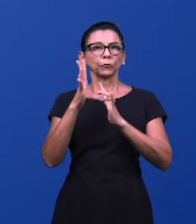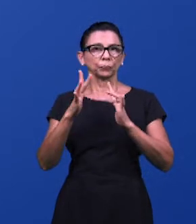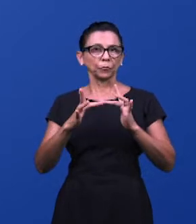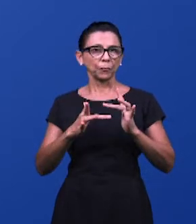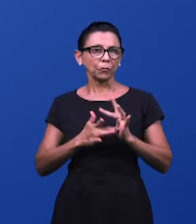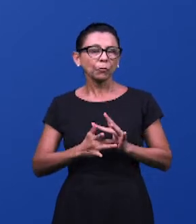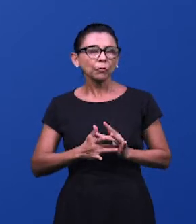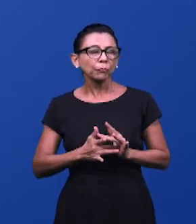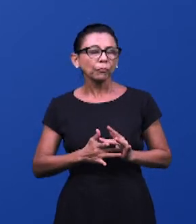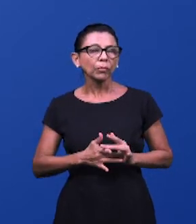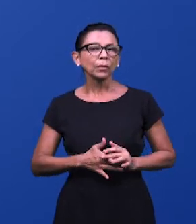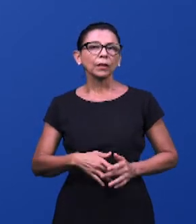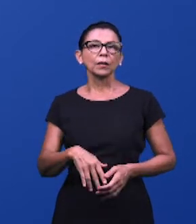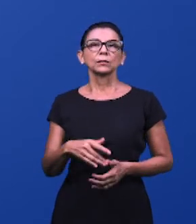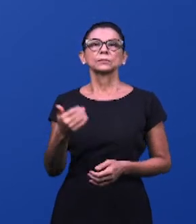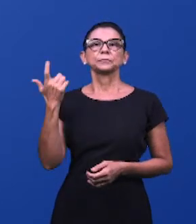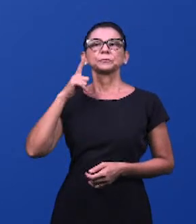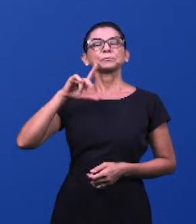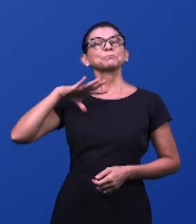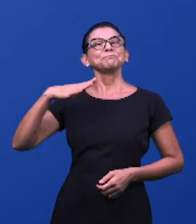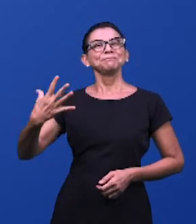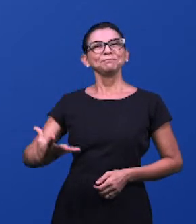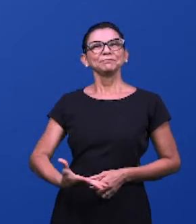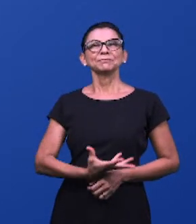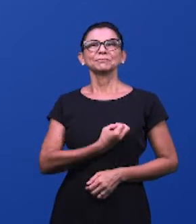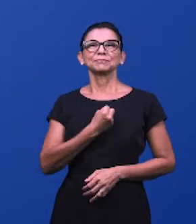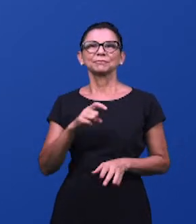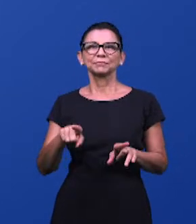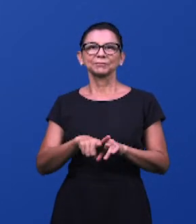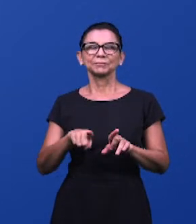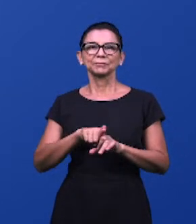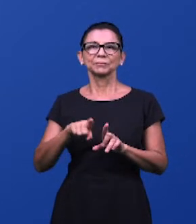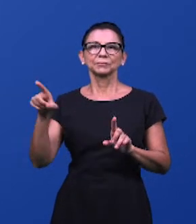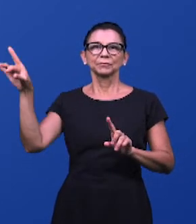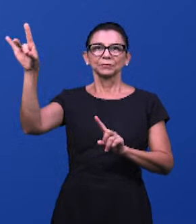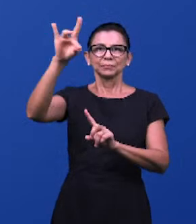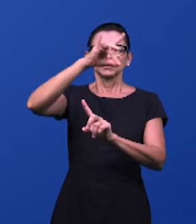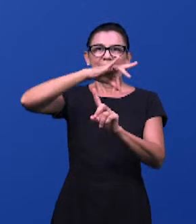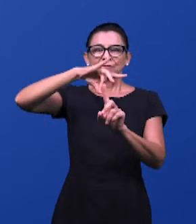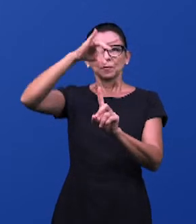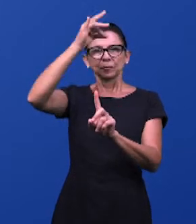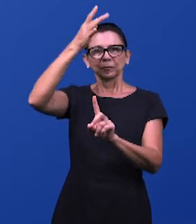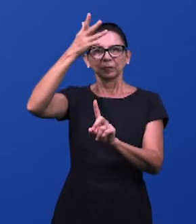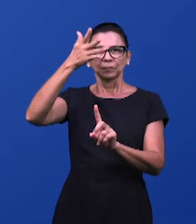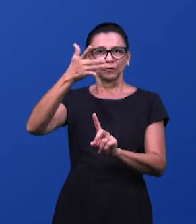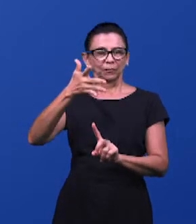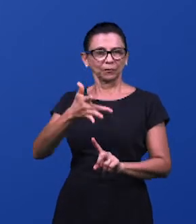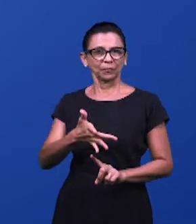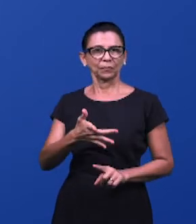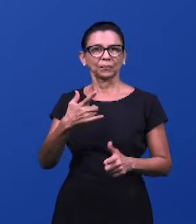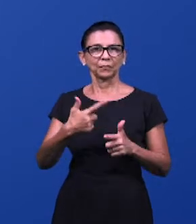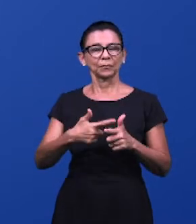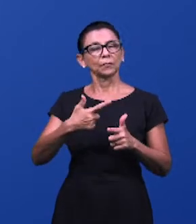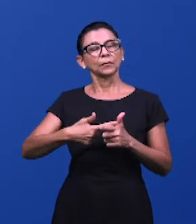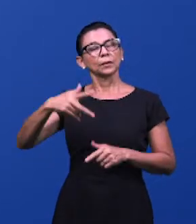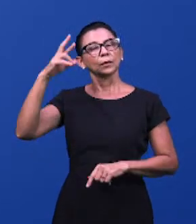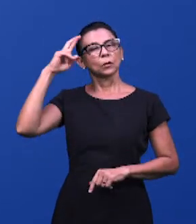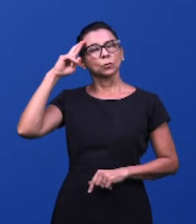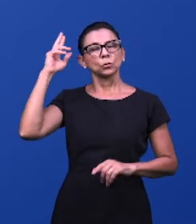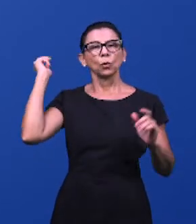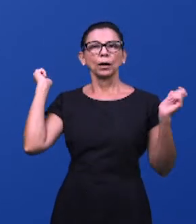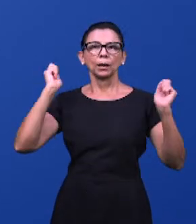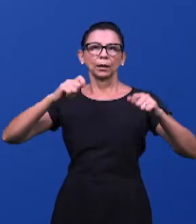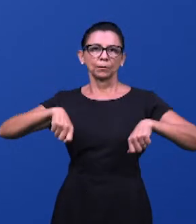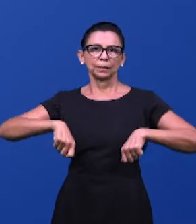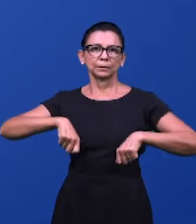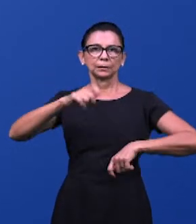receber o salário, que é a salvação, também são cheios do Espírito Santo, porque o Senhor lhe dá condição àqueles que Ele chama